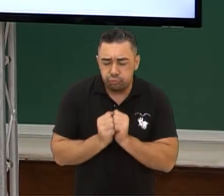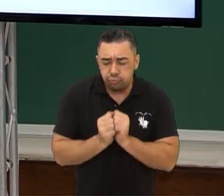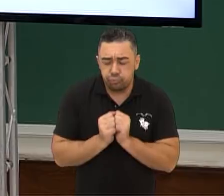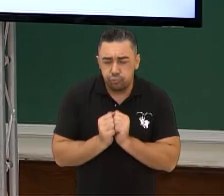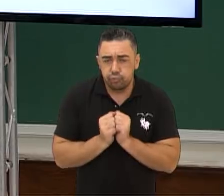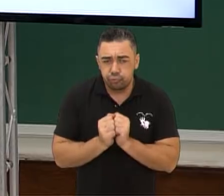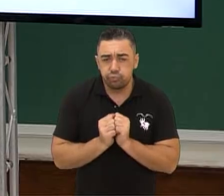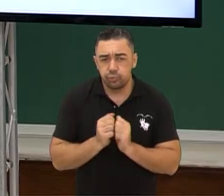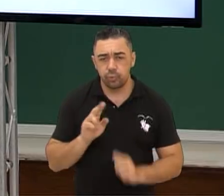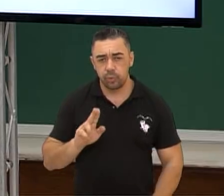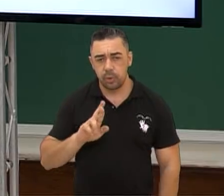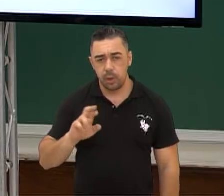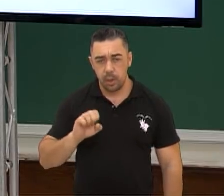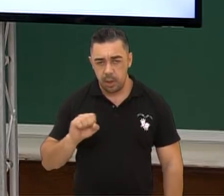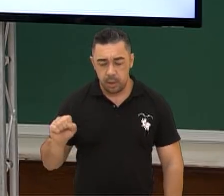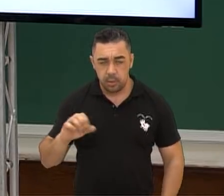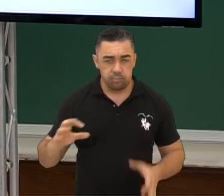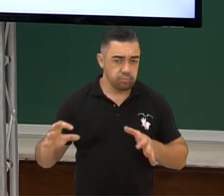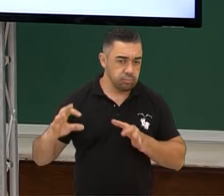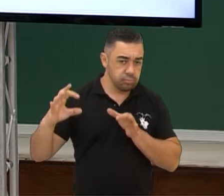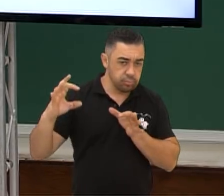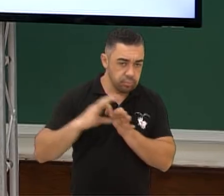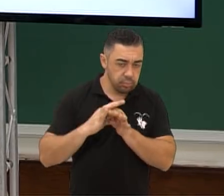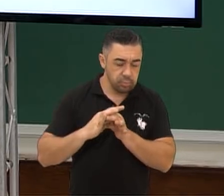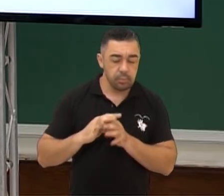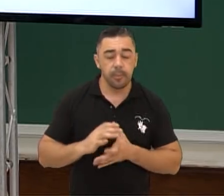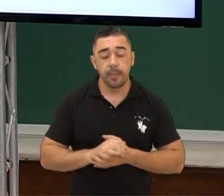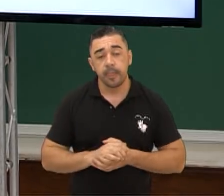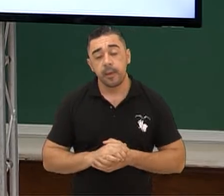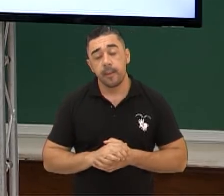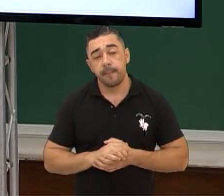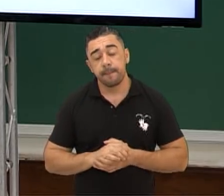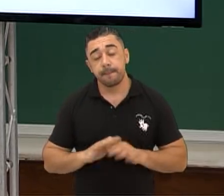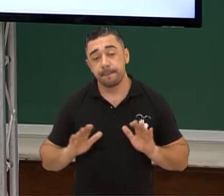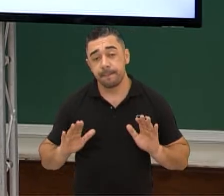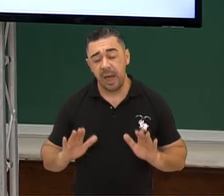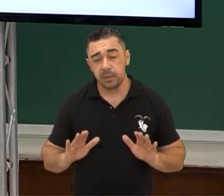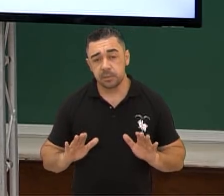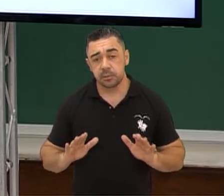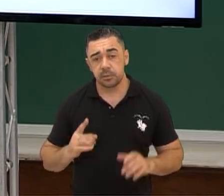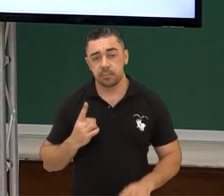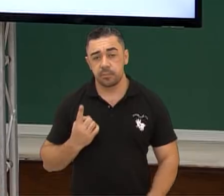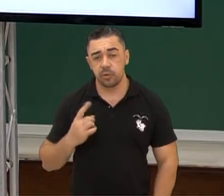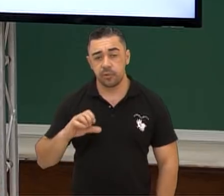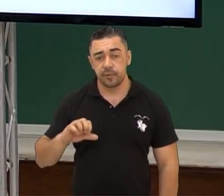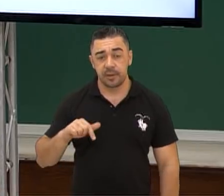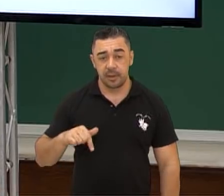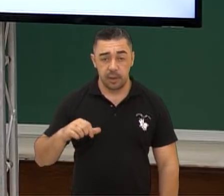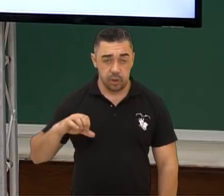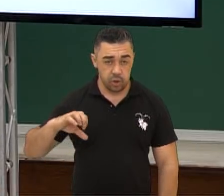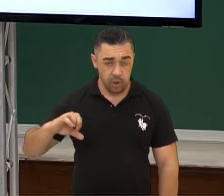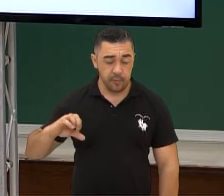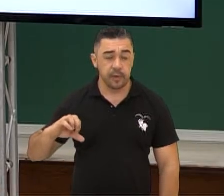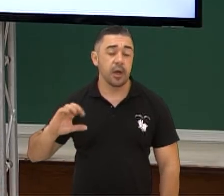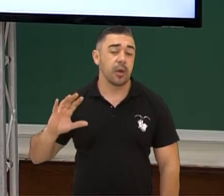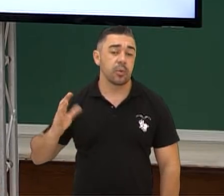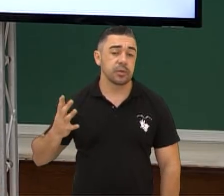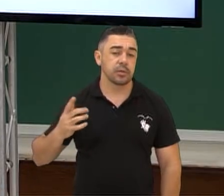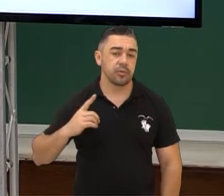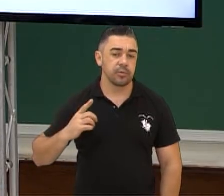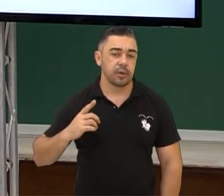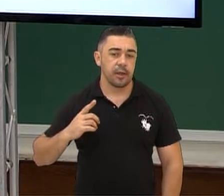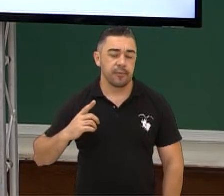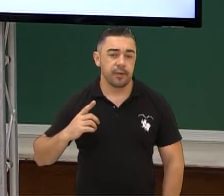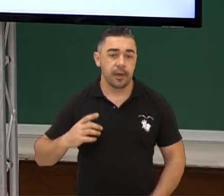tradicional. O governo do Afeganistão muito ligado ao governo da União Soviética. Mas, em 1979, houve uma sequência